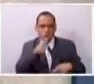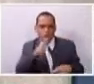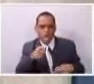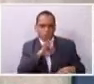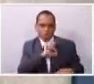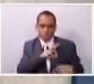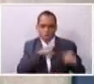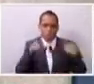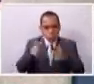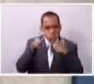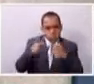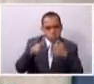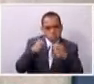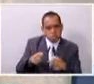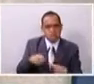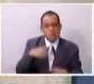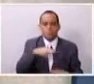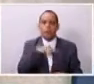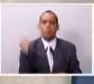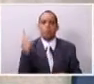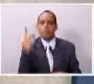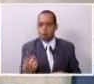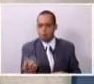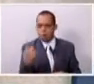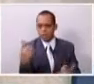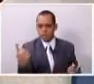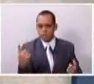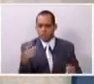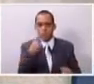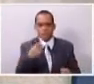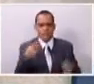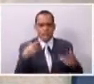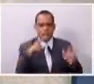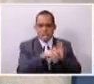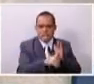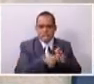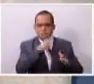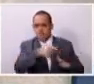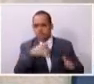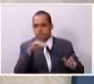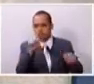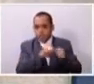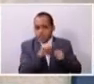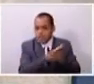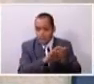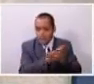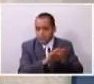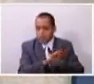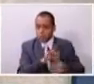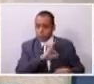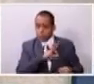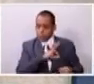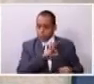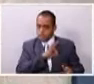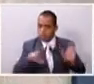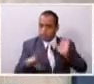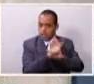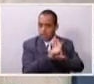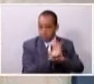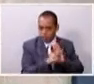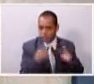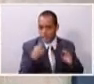se quisessem imputar aos 2 guardas civis metropolitanos crimes que eles não cometeram. Eles eram agentes da lei,